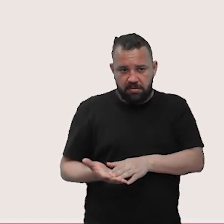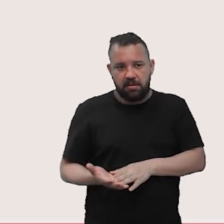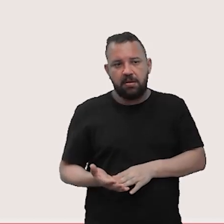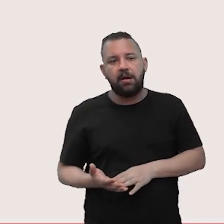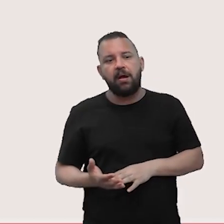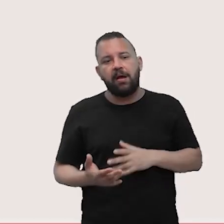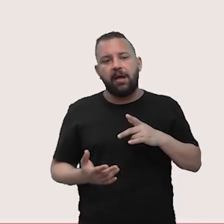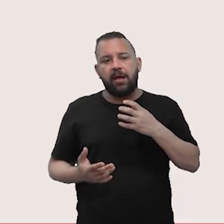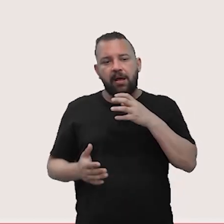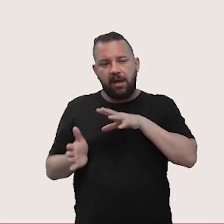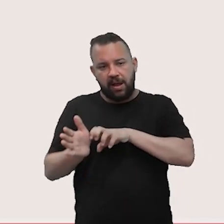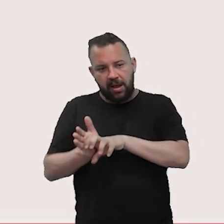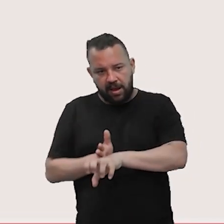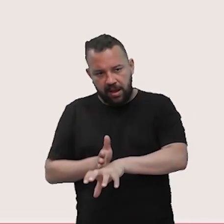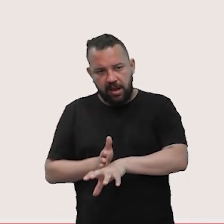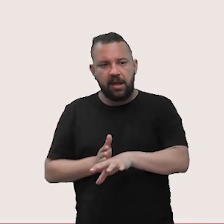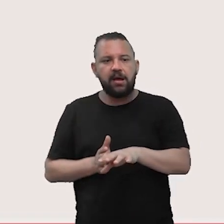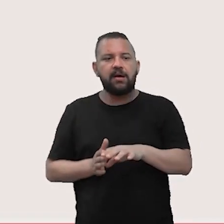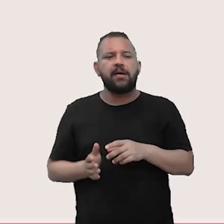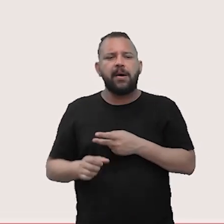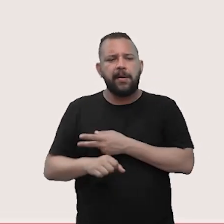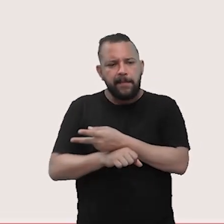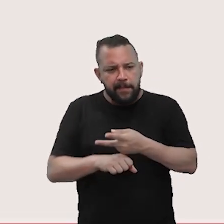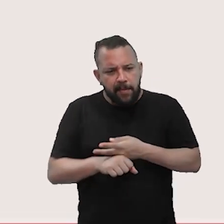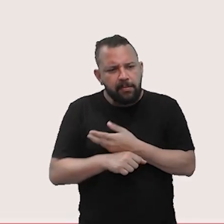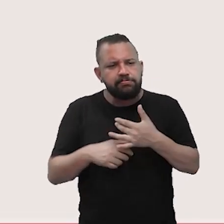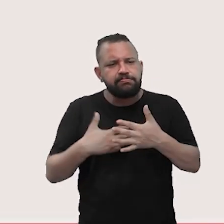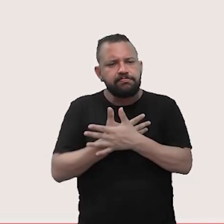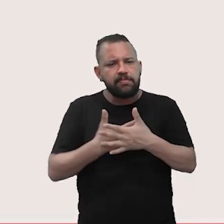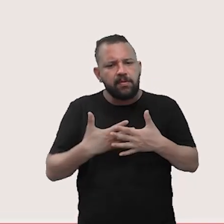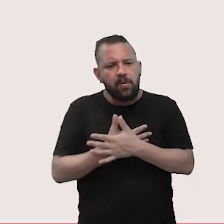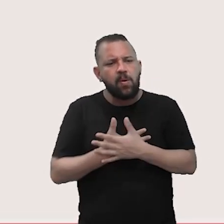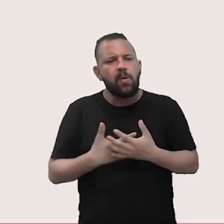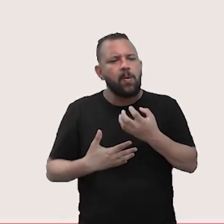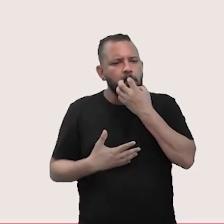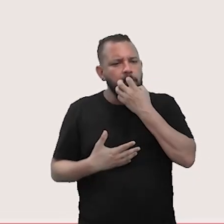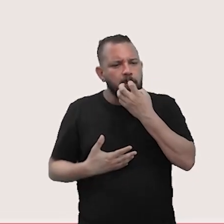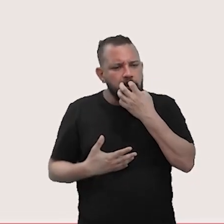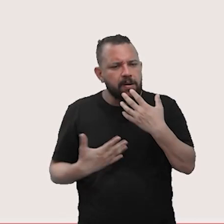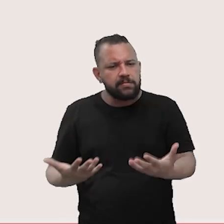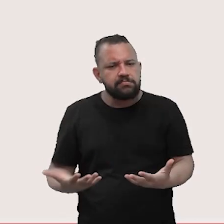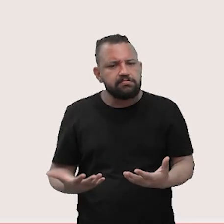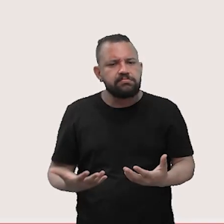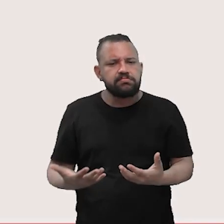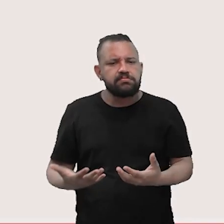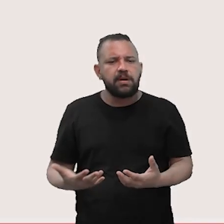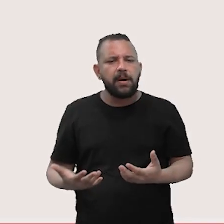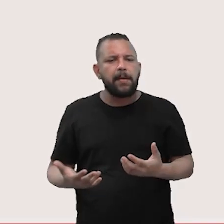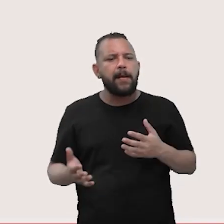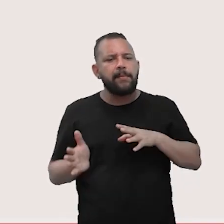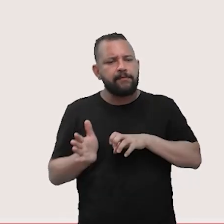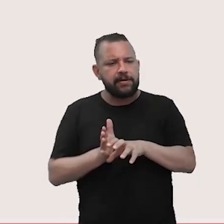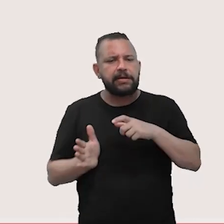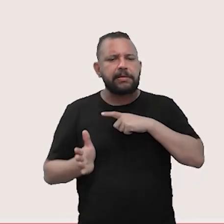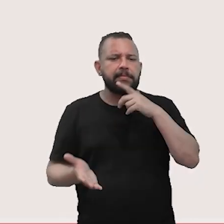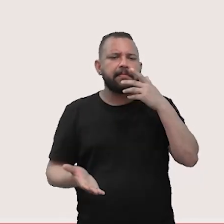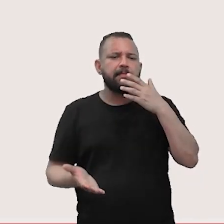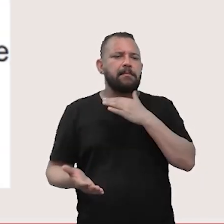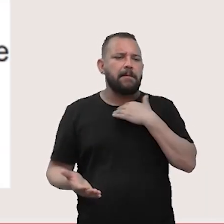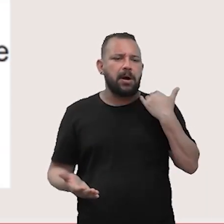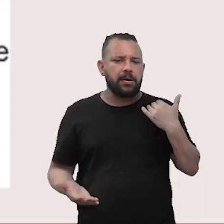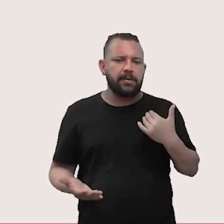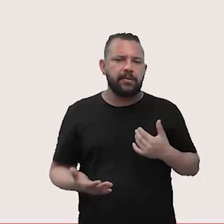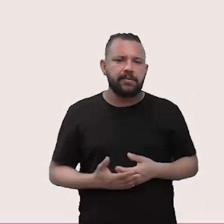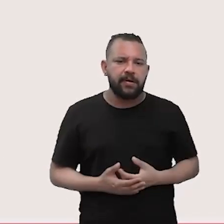O querido foi procurado pela cidade inteira por 2 protetoras, mas nunca encontrado. Volta